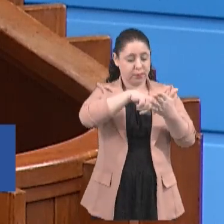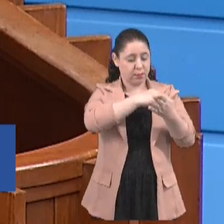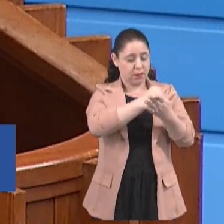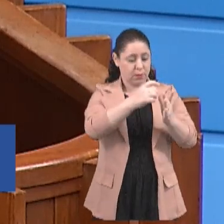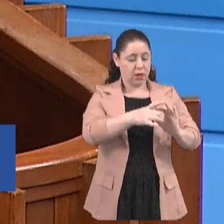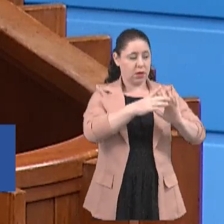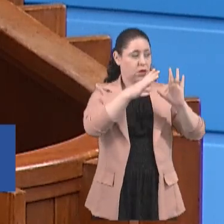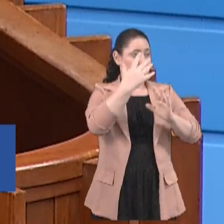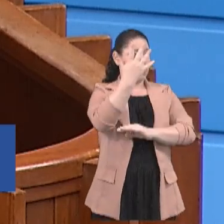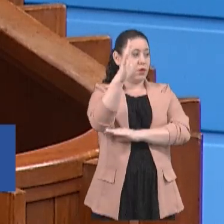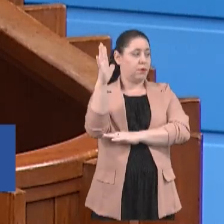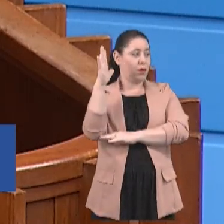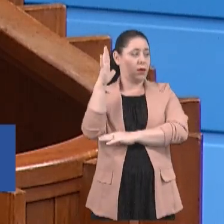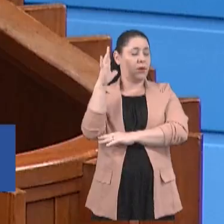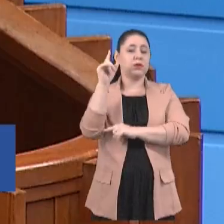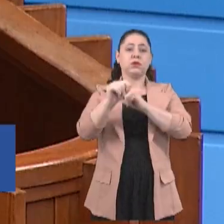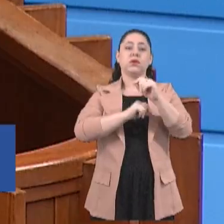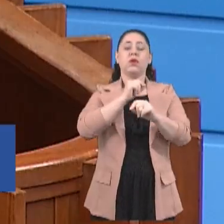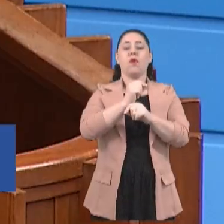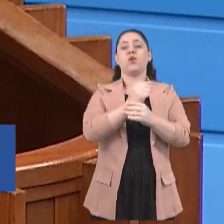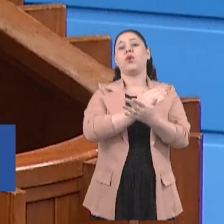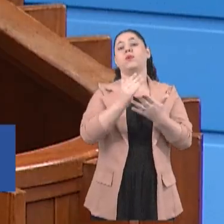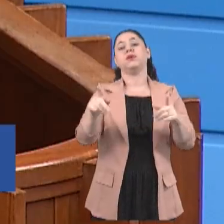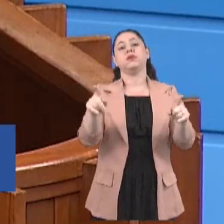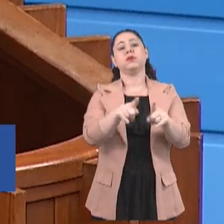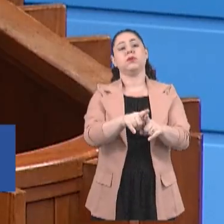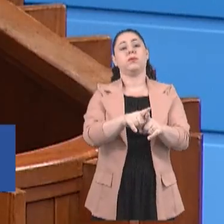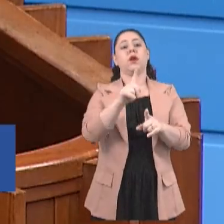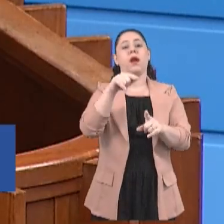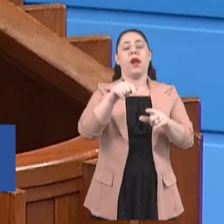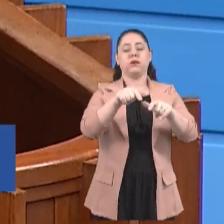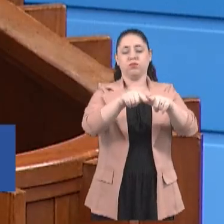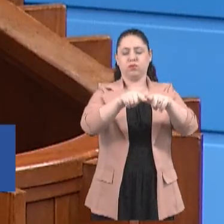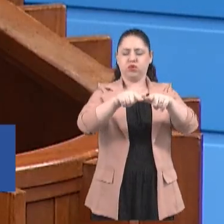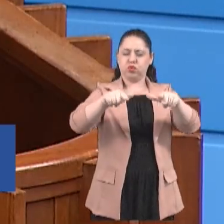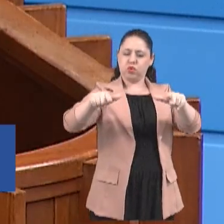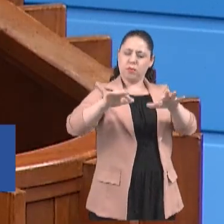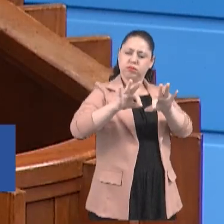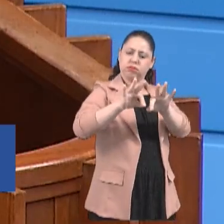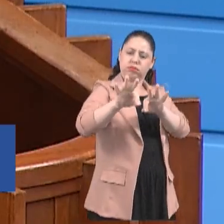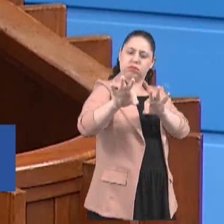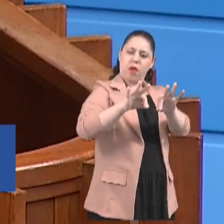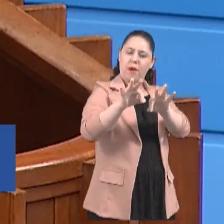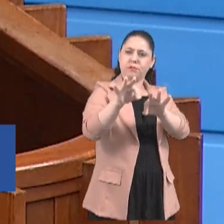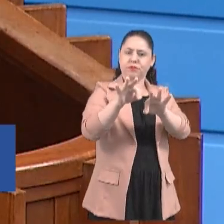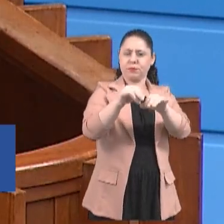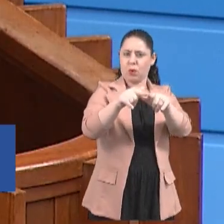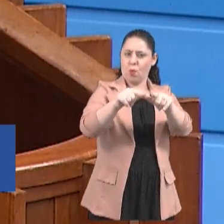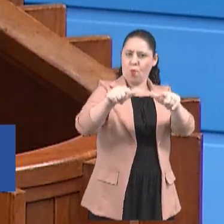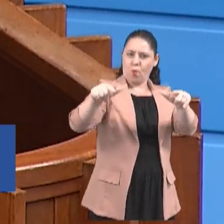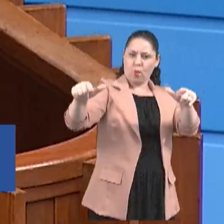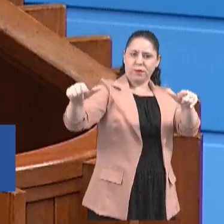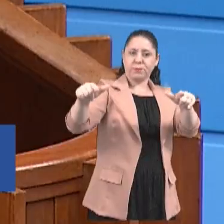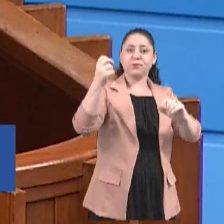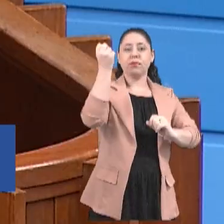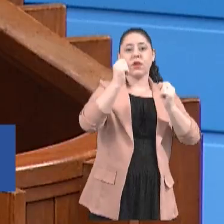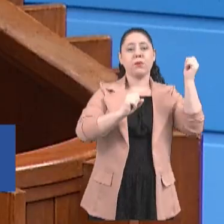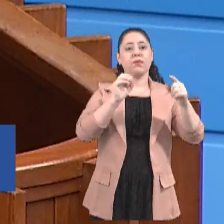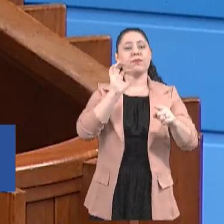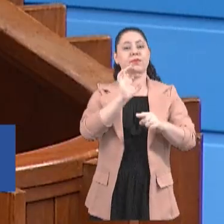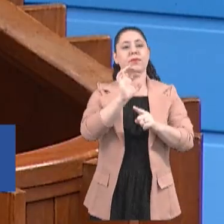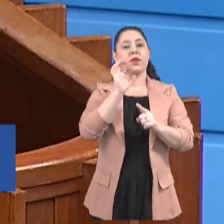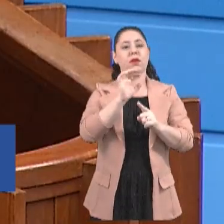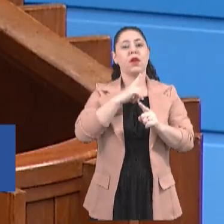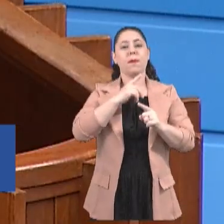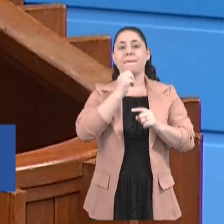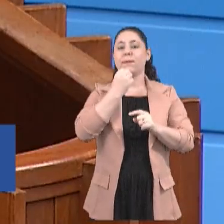prevista para o mês de novembro, iniciar a terraplanagem de mais uma grande fábrica que vai, com certeza,